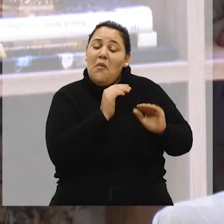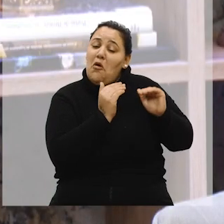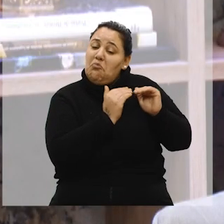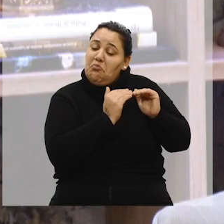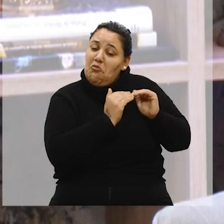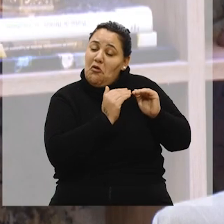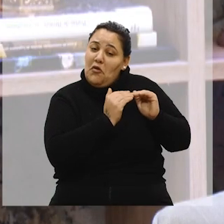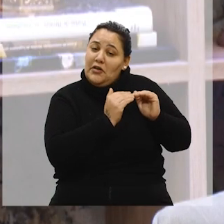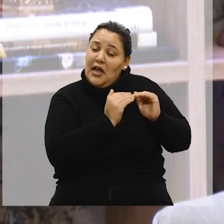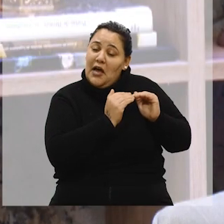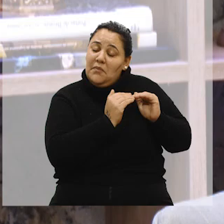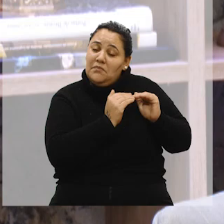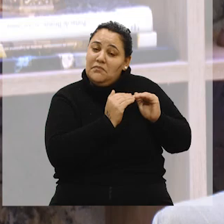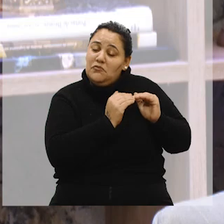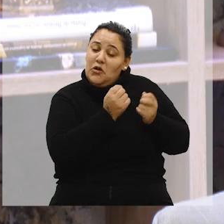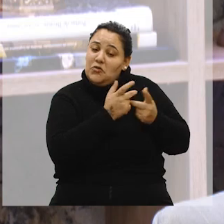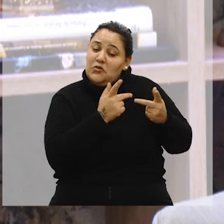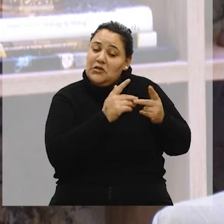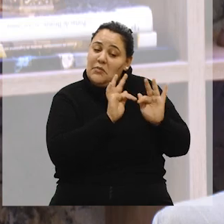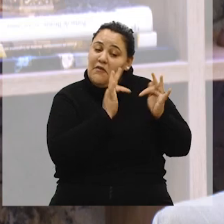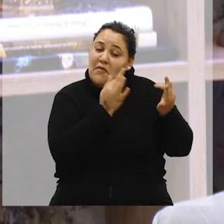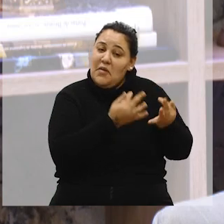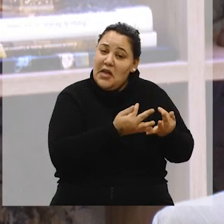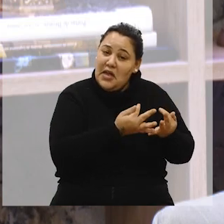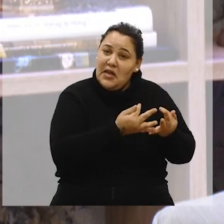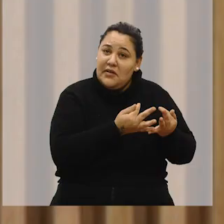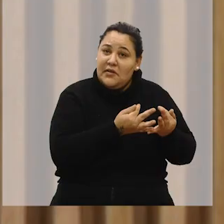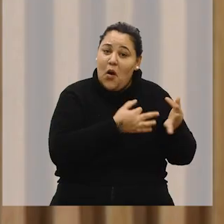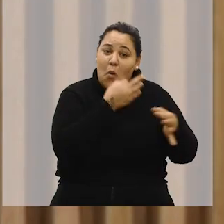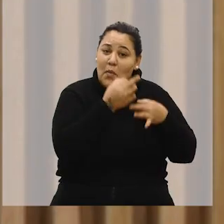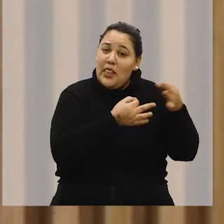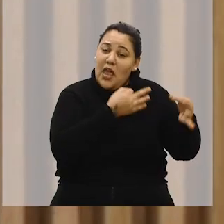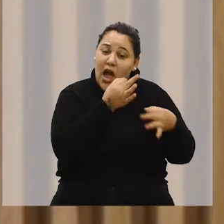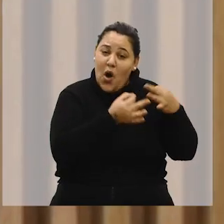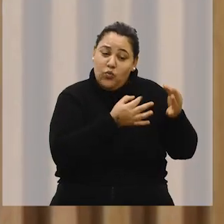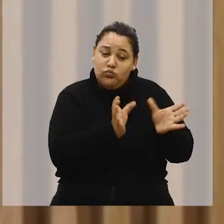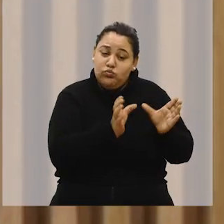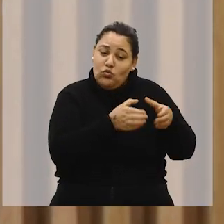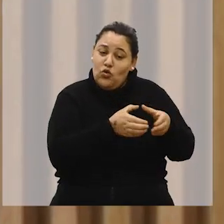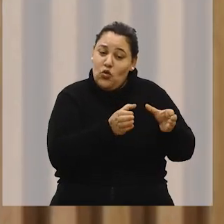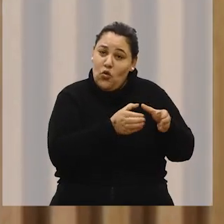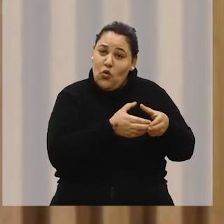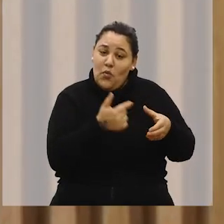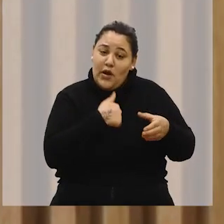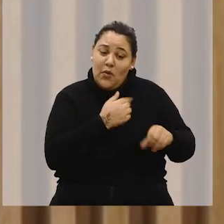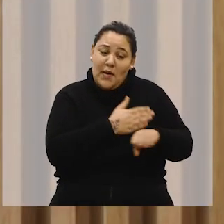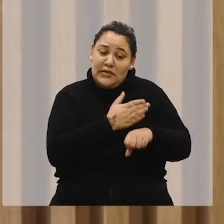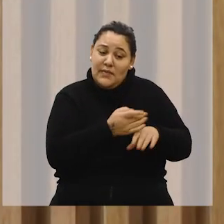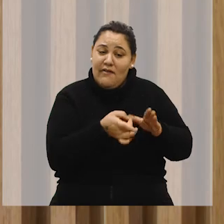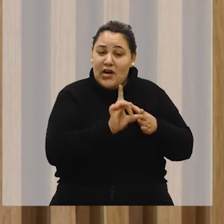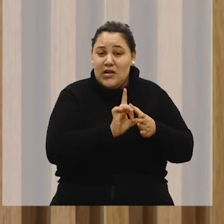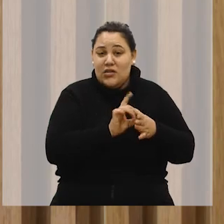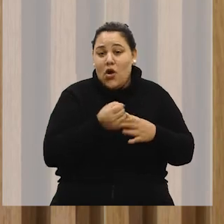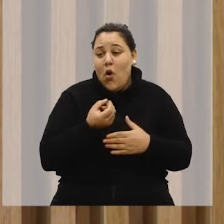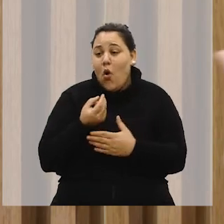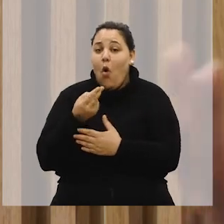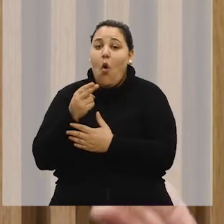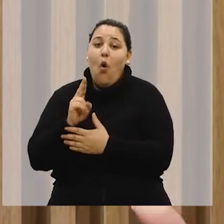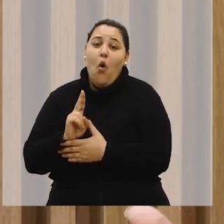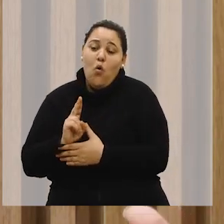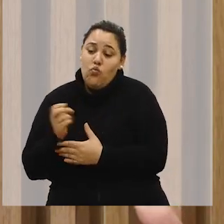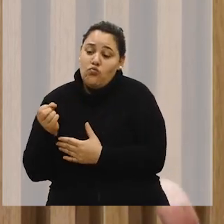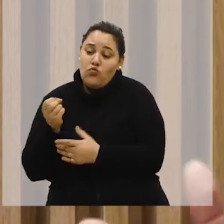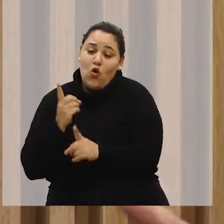com a linhagem da minha família, daquelas pessoas, daqueles grupos dos quais eu já fazia parte, ou eu vou